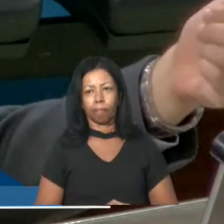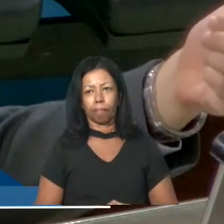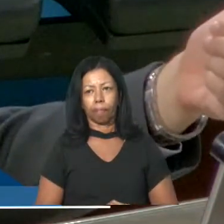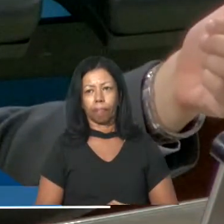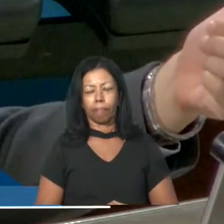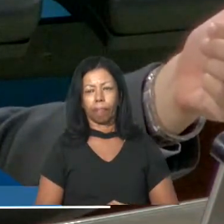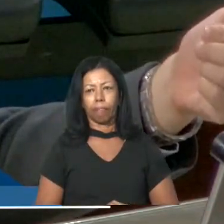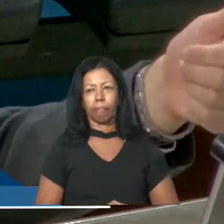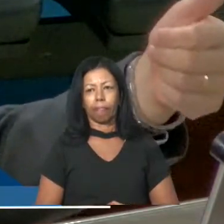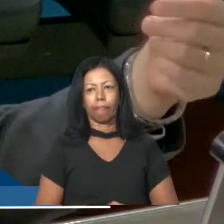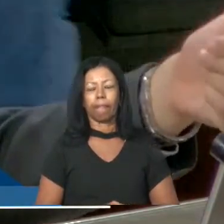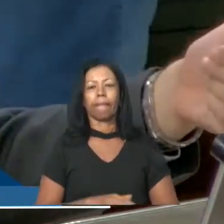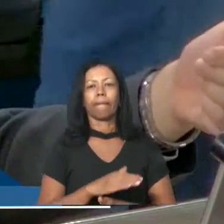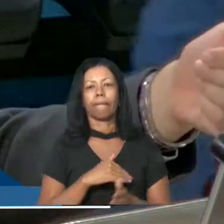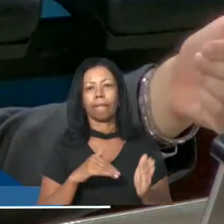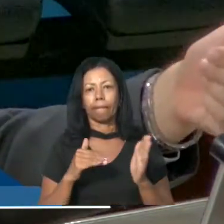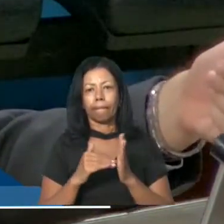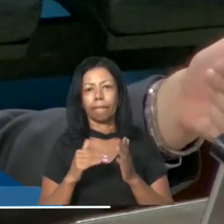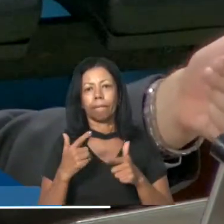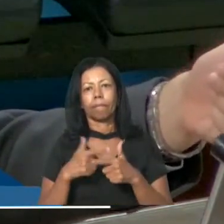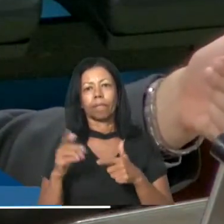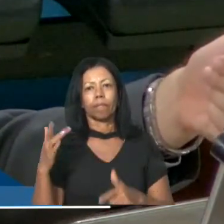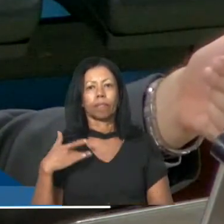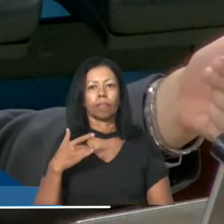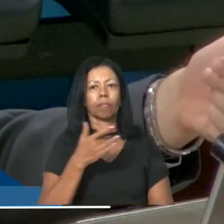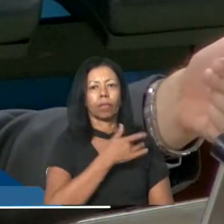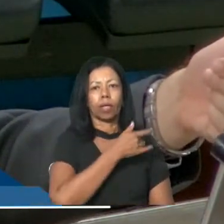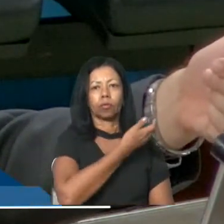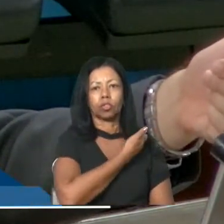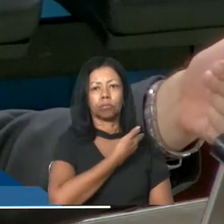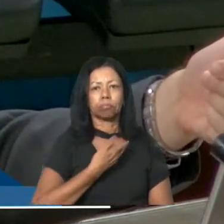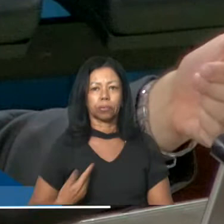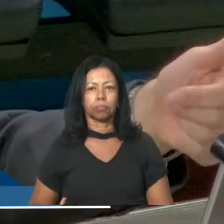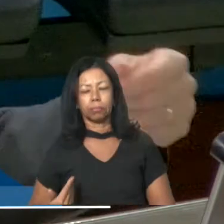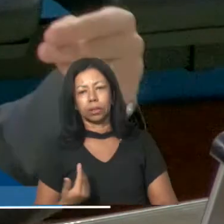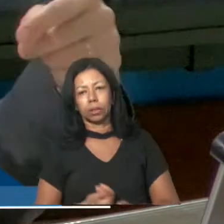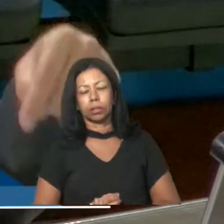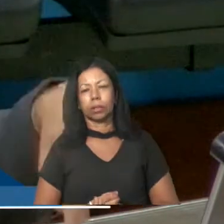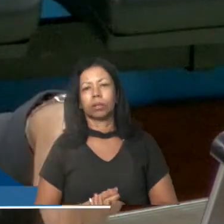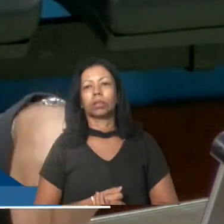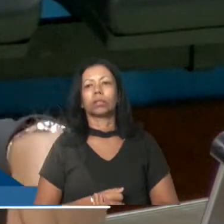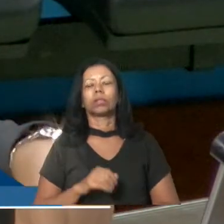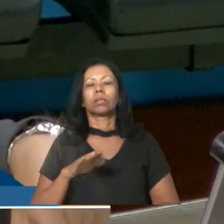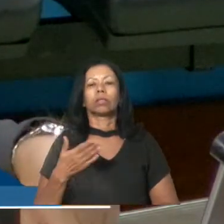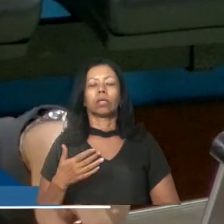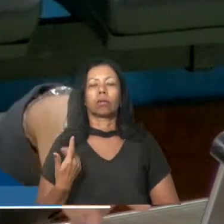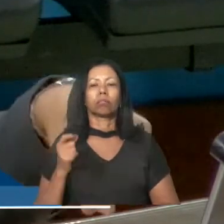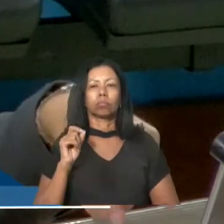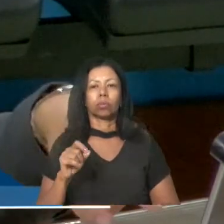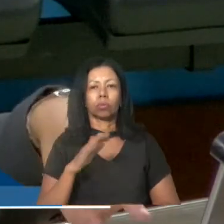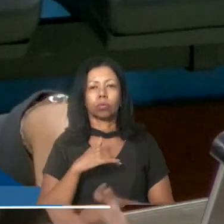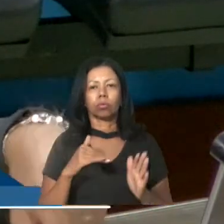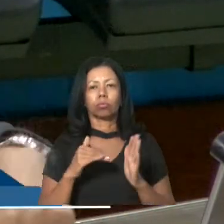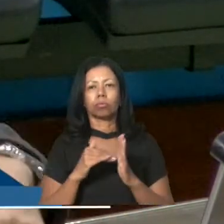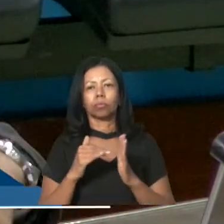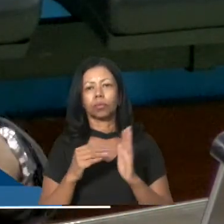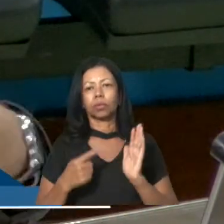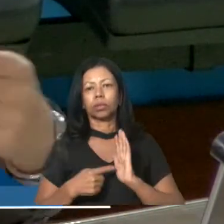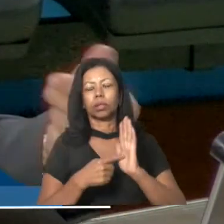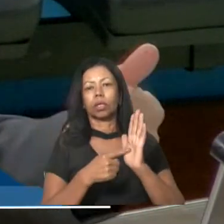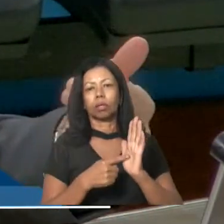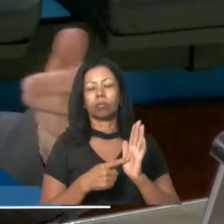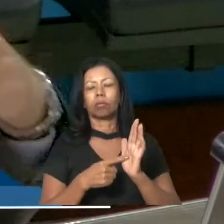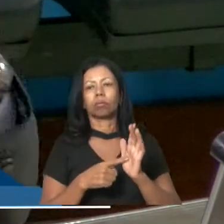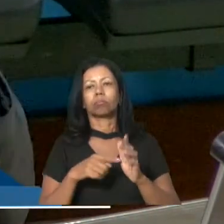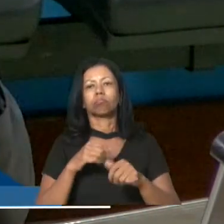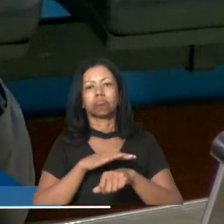atingindo, inclusive, em cheio, a questão da saúde pública. Então, essas questões todas levantadas foi o grande